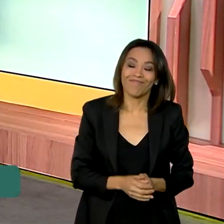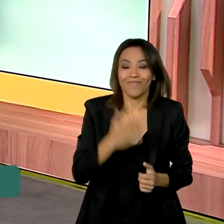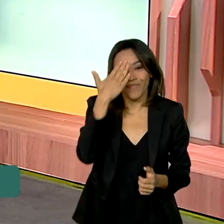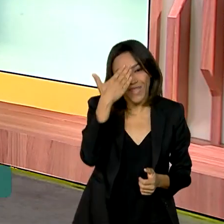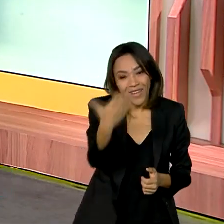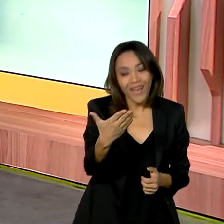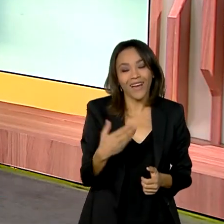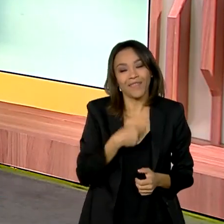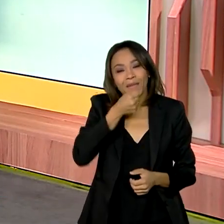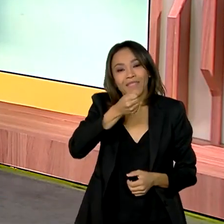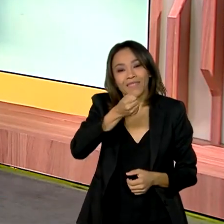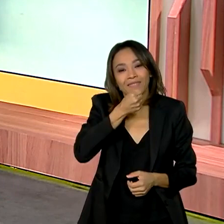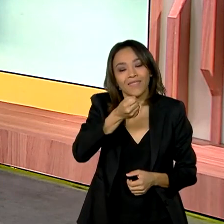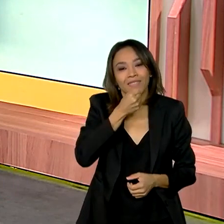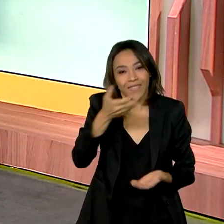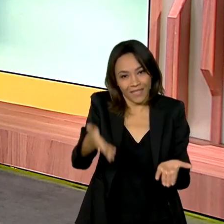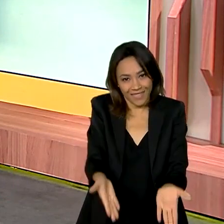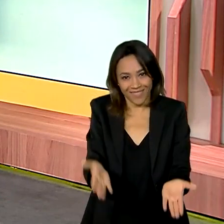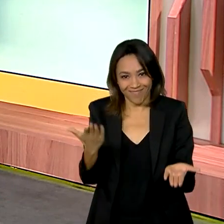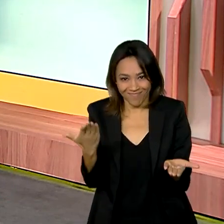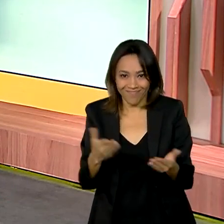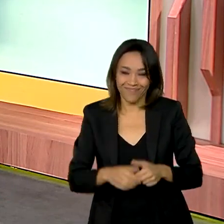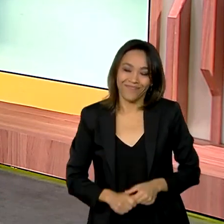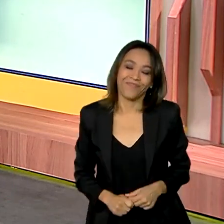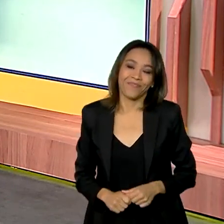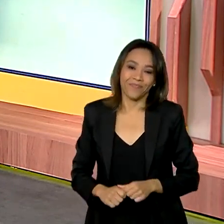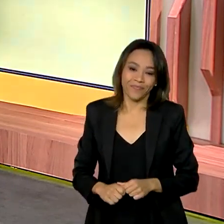Breganoli, muito obrigado pela sua entrevista ao Brasil em Dia.